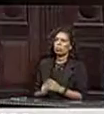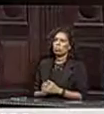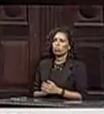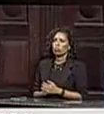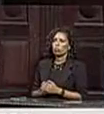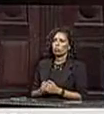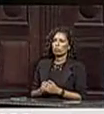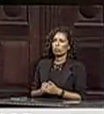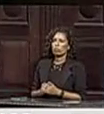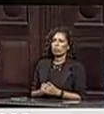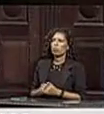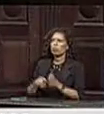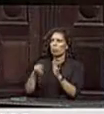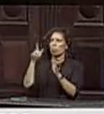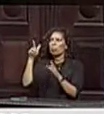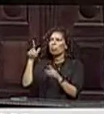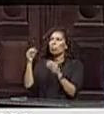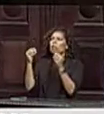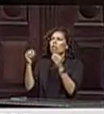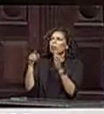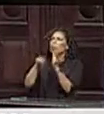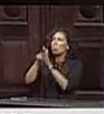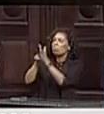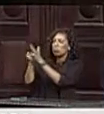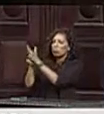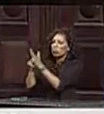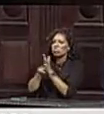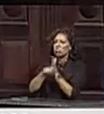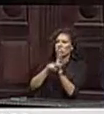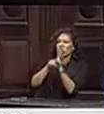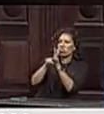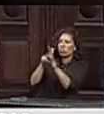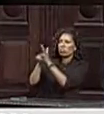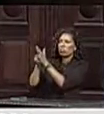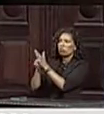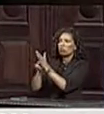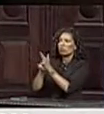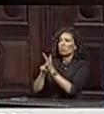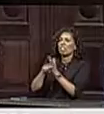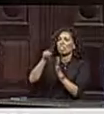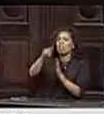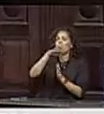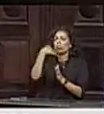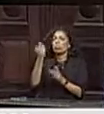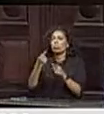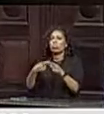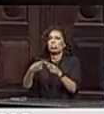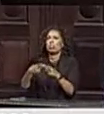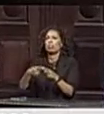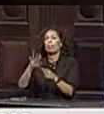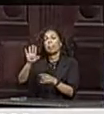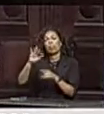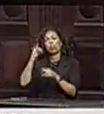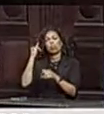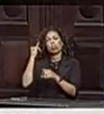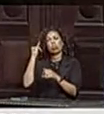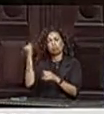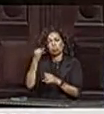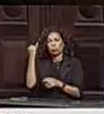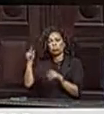inquérito para investigar a morte do K.O. Por outro lado também, e